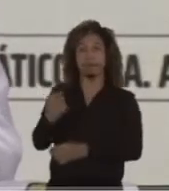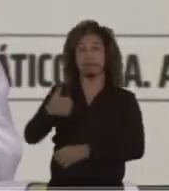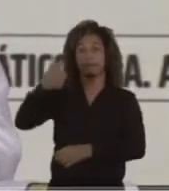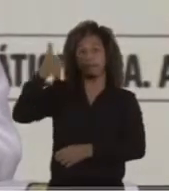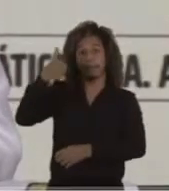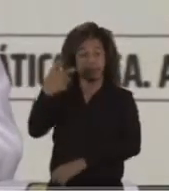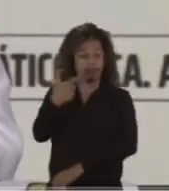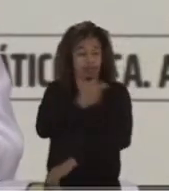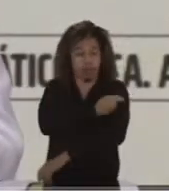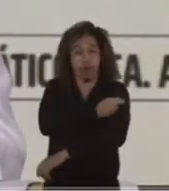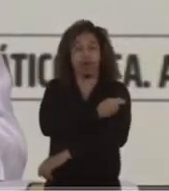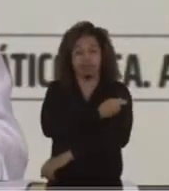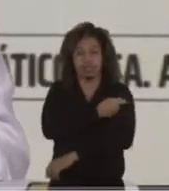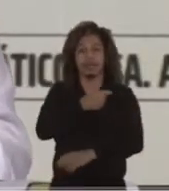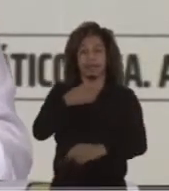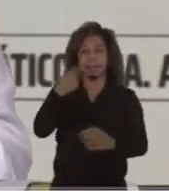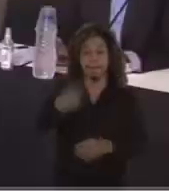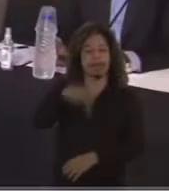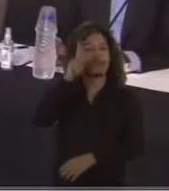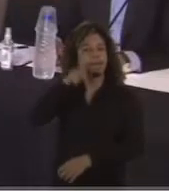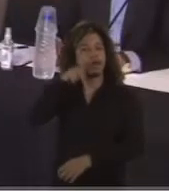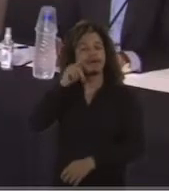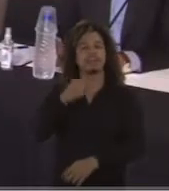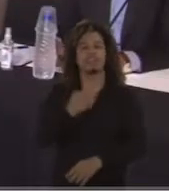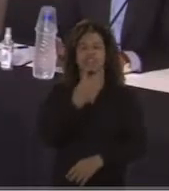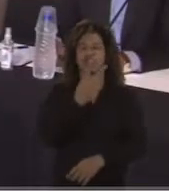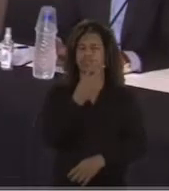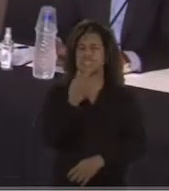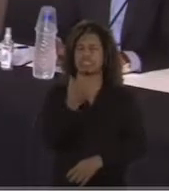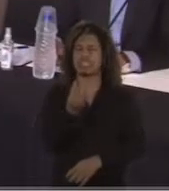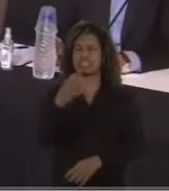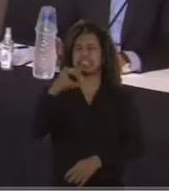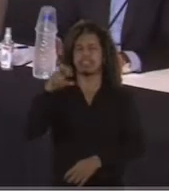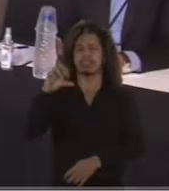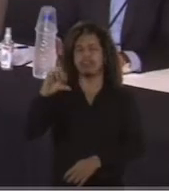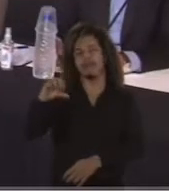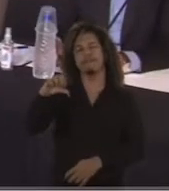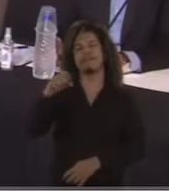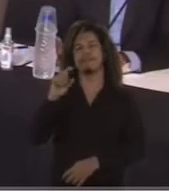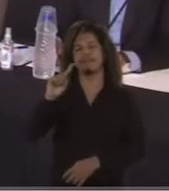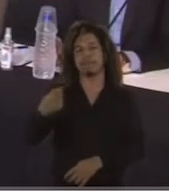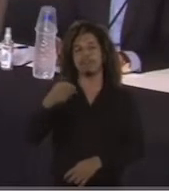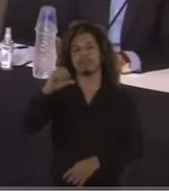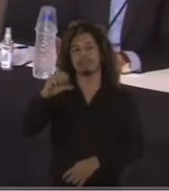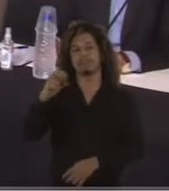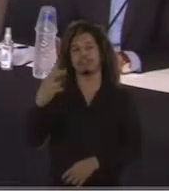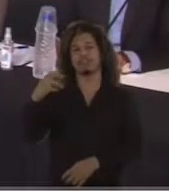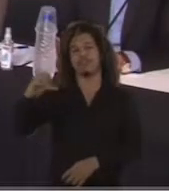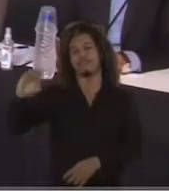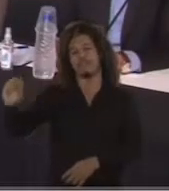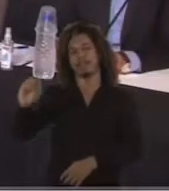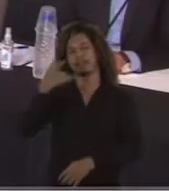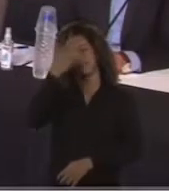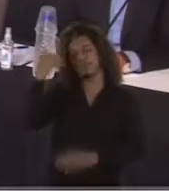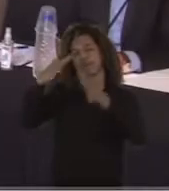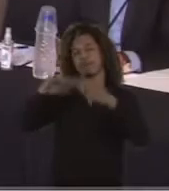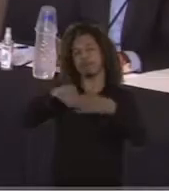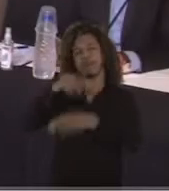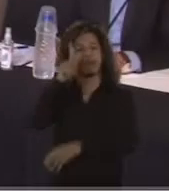do nosso Estado São exatamente 269 1990 para Líbanos e